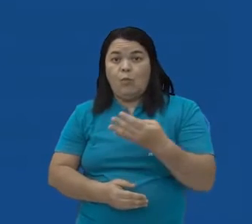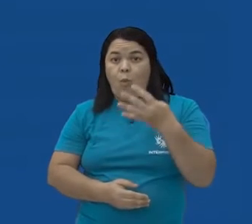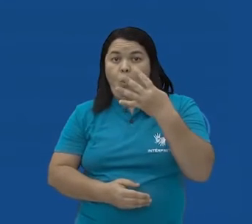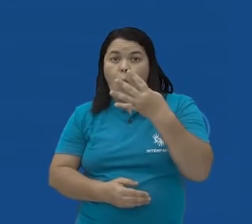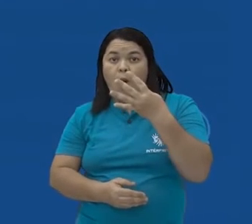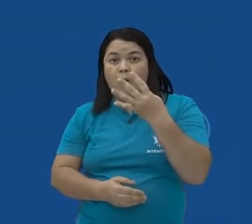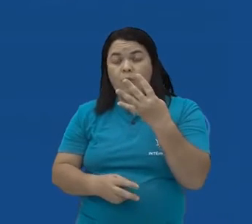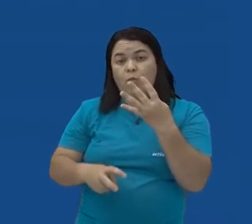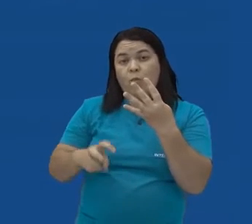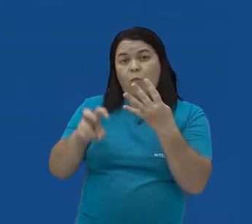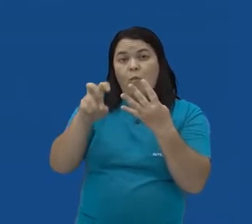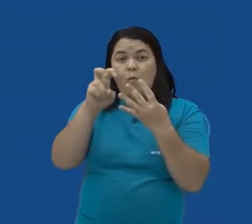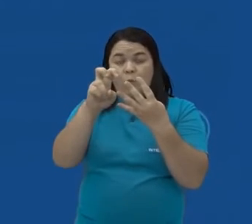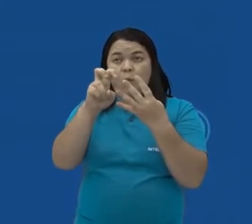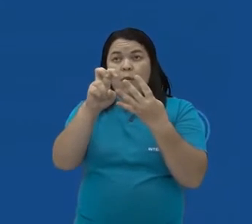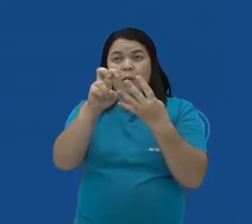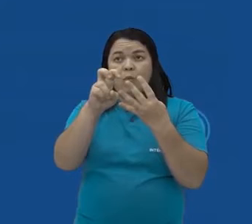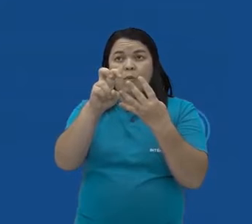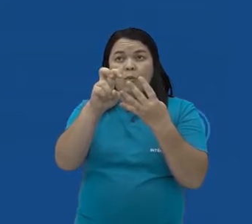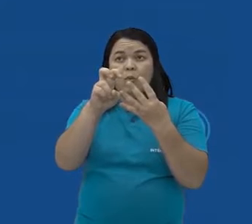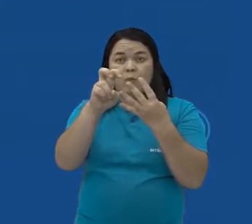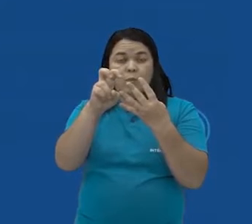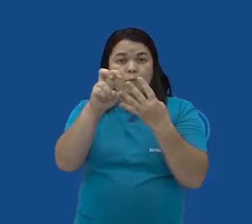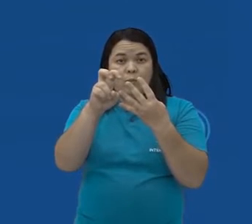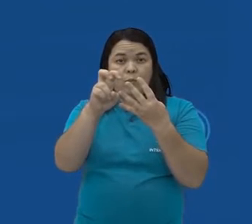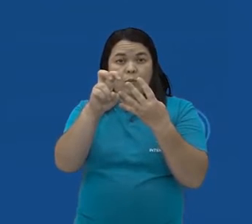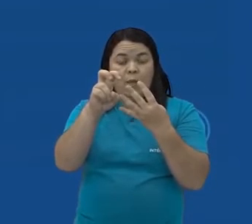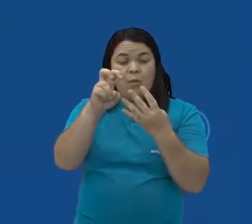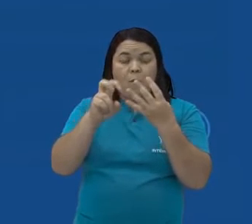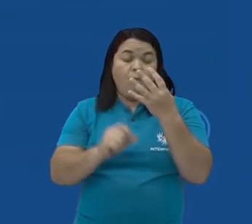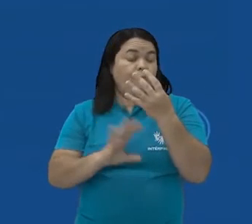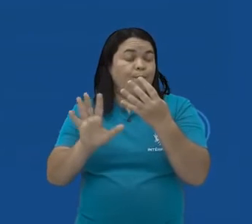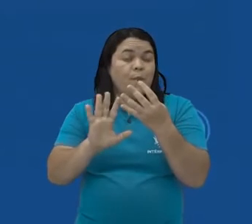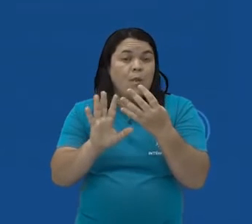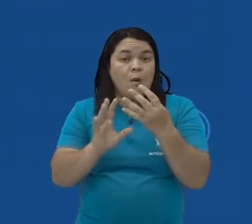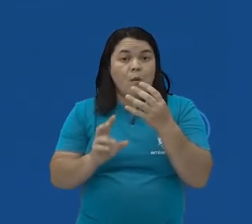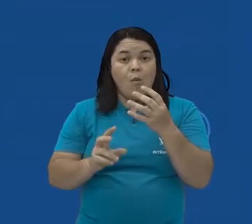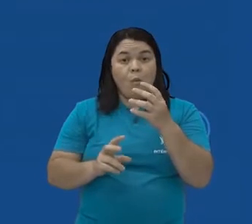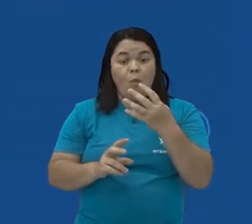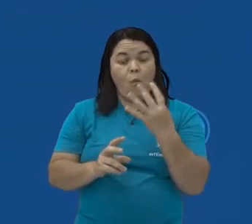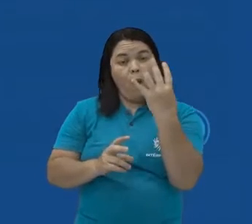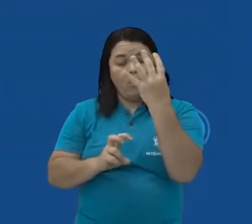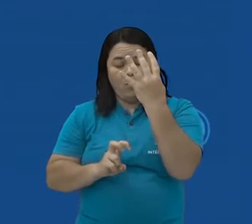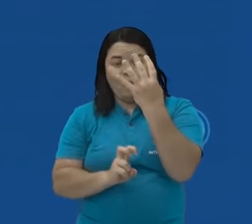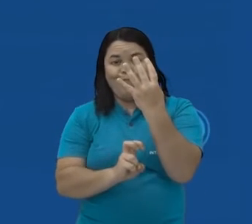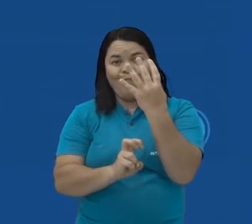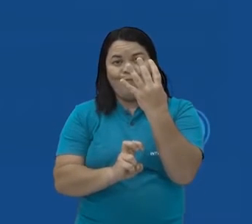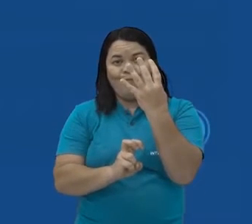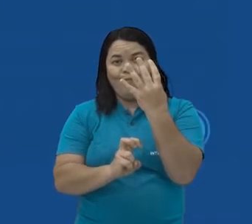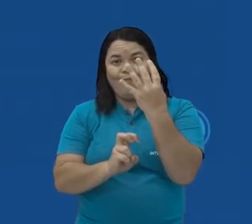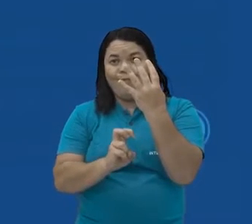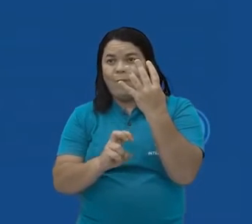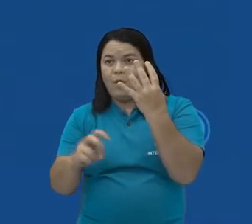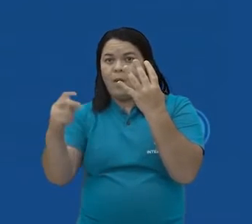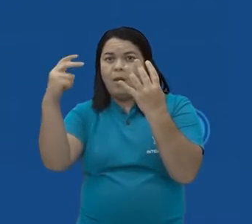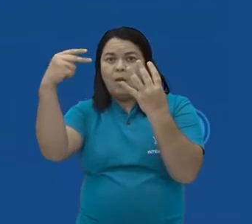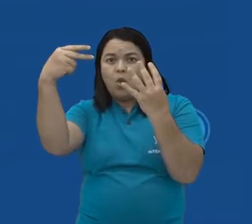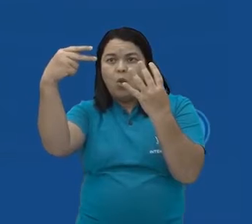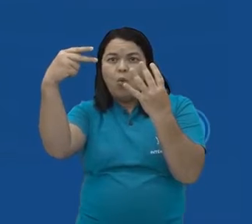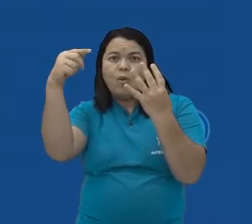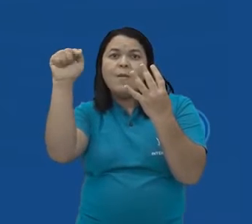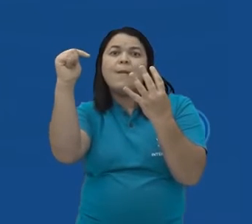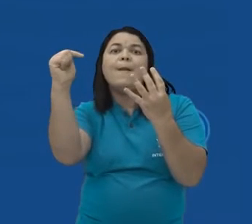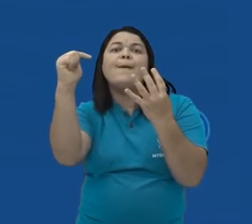a menos 2. Logo, então, reparem que o expoente ele é negativo. Logo, então, pessoal, o